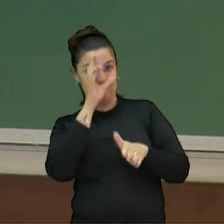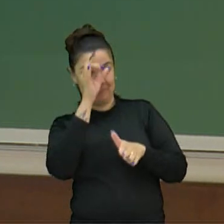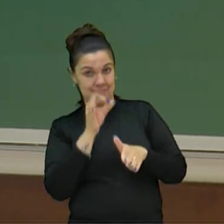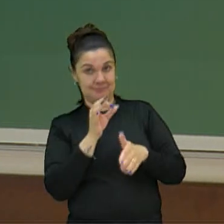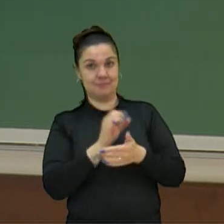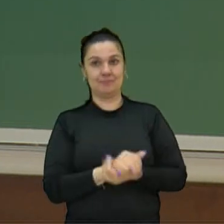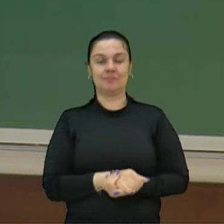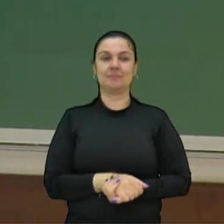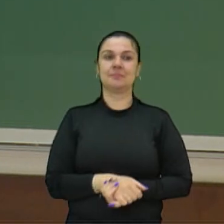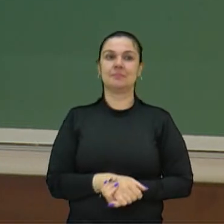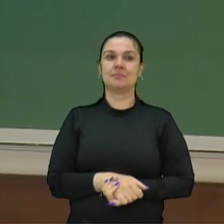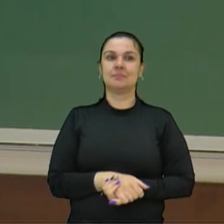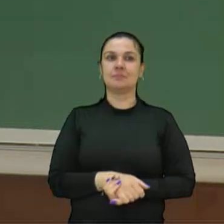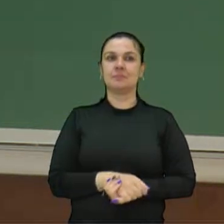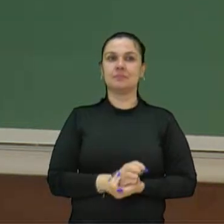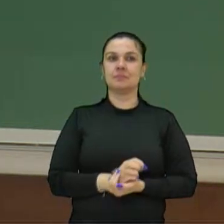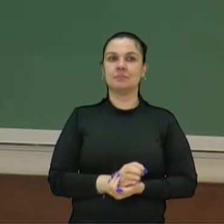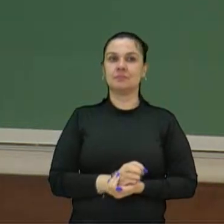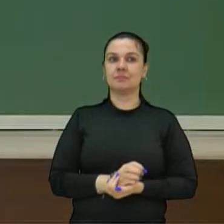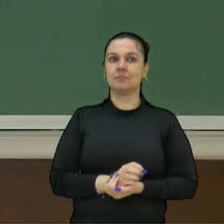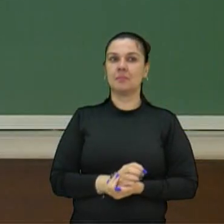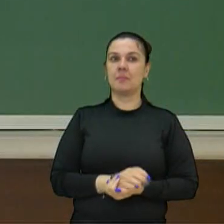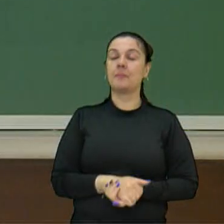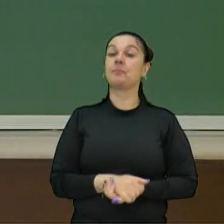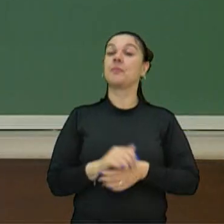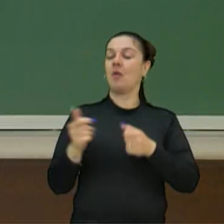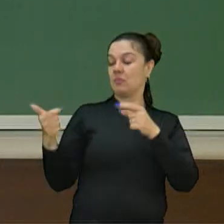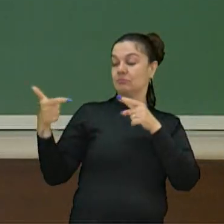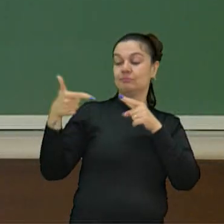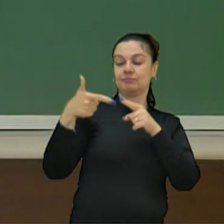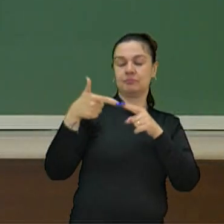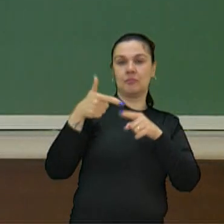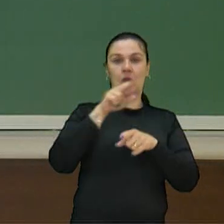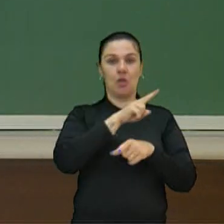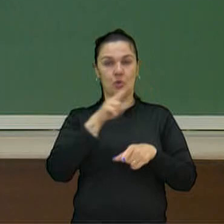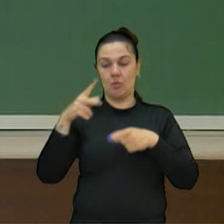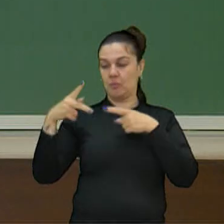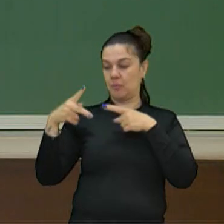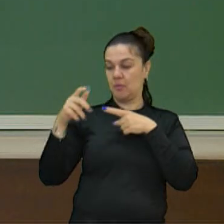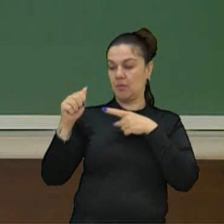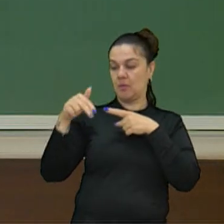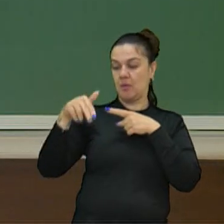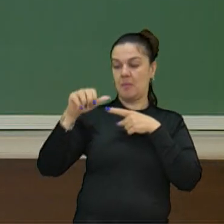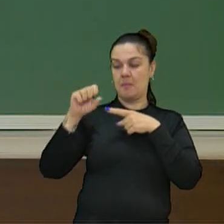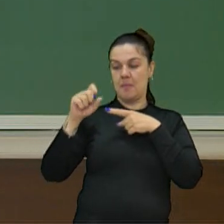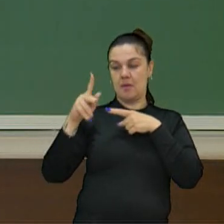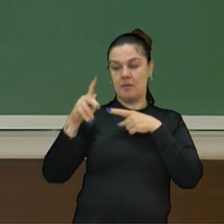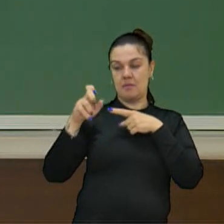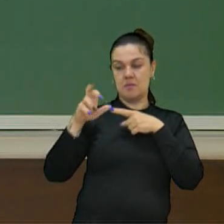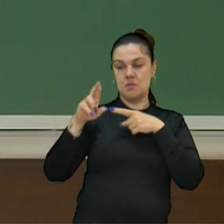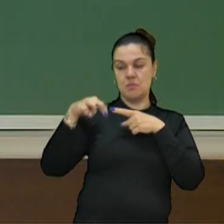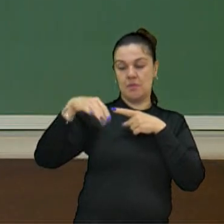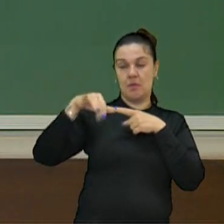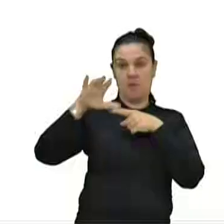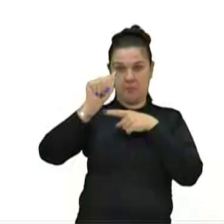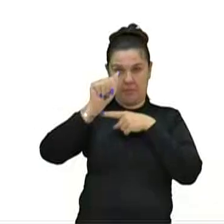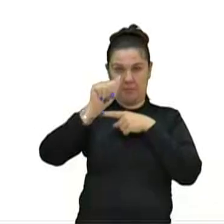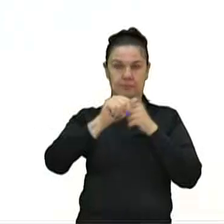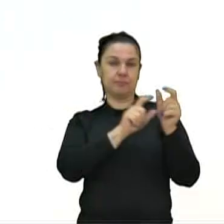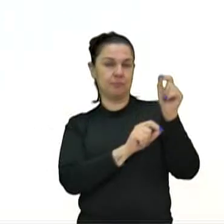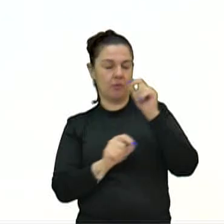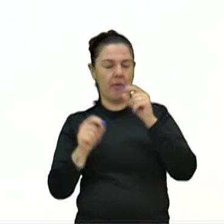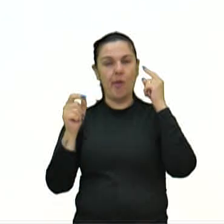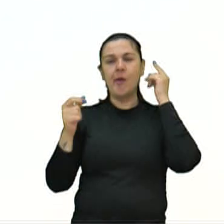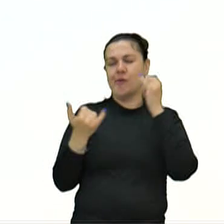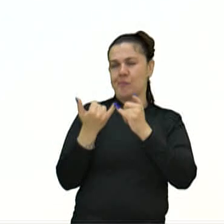correta. Vamos continuar aqui. Próxima teoria, panspermia. A panspermia, apesar de parecer uma teoria meio louca,